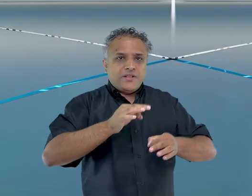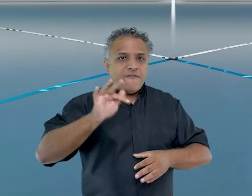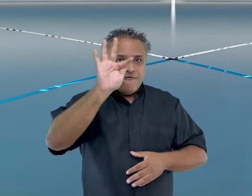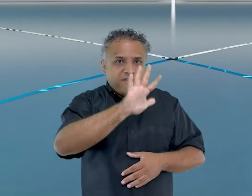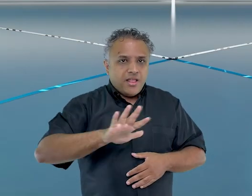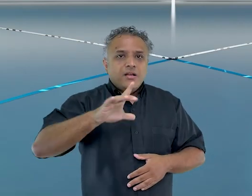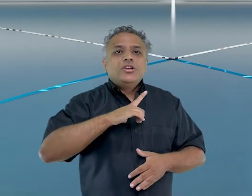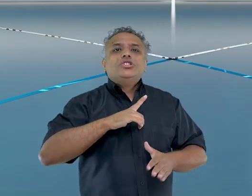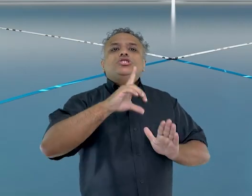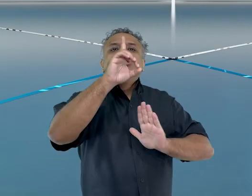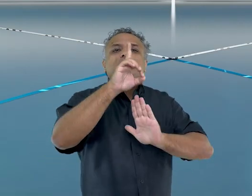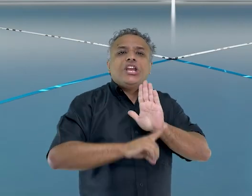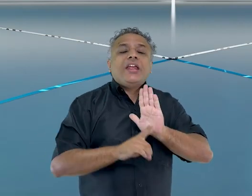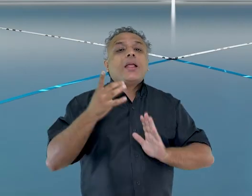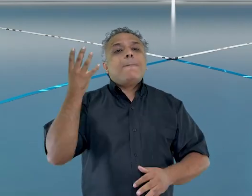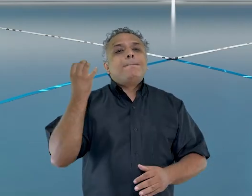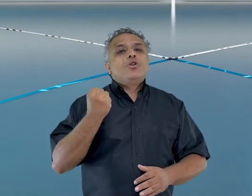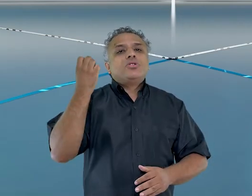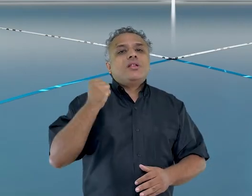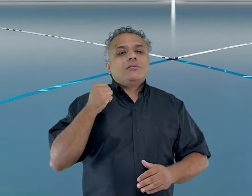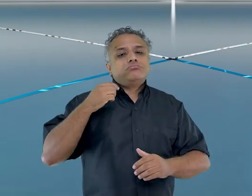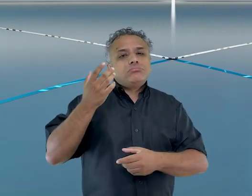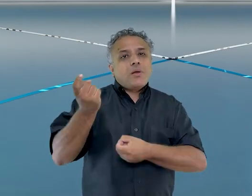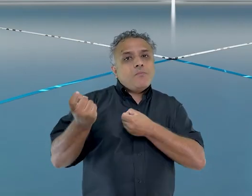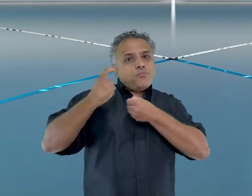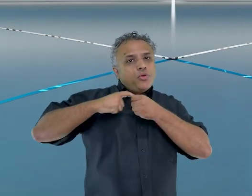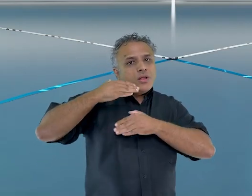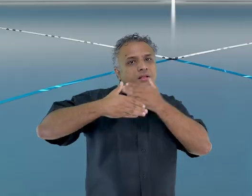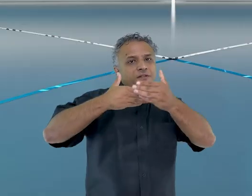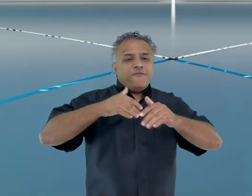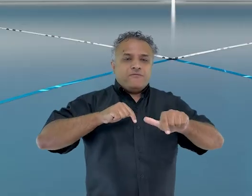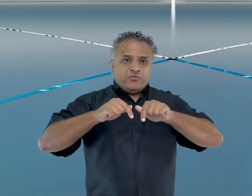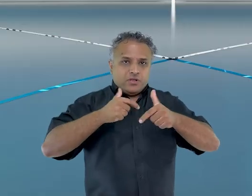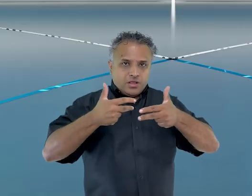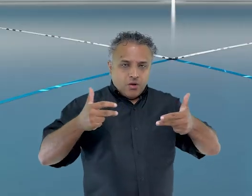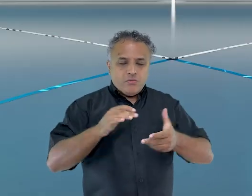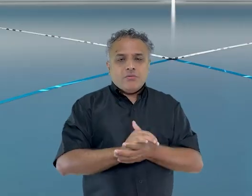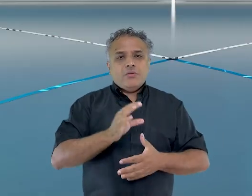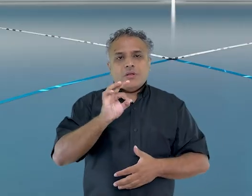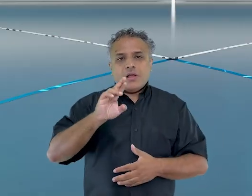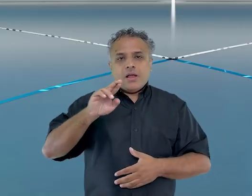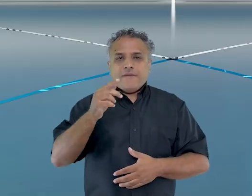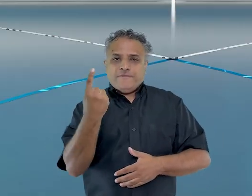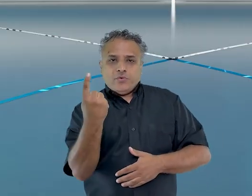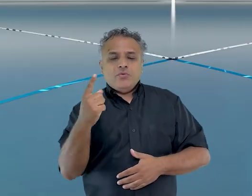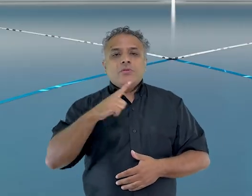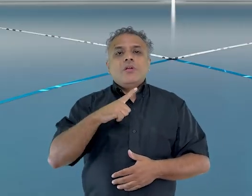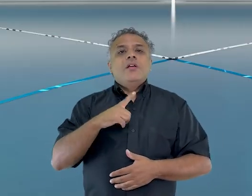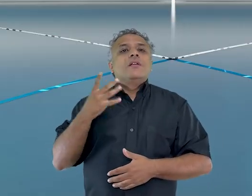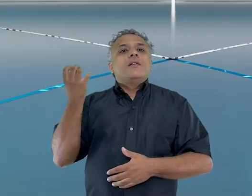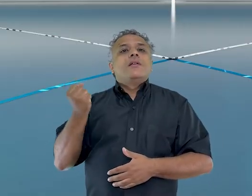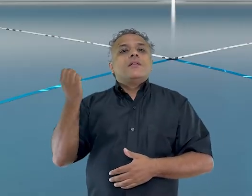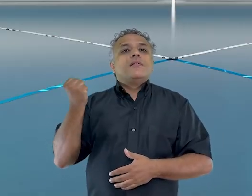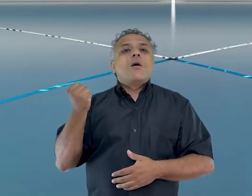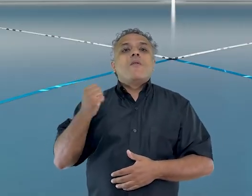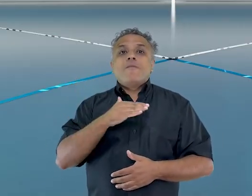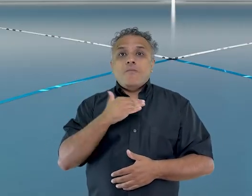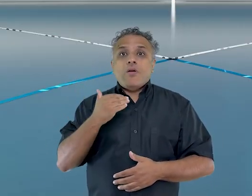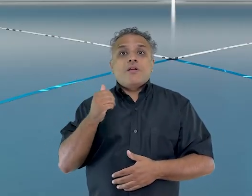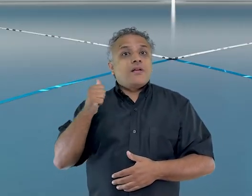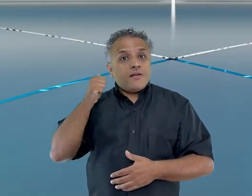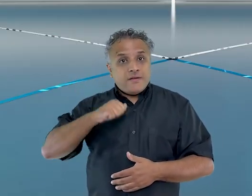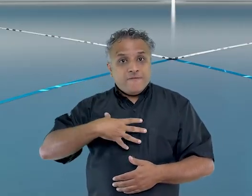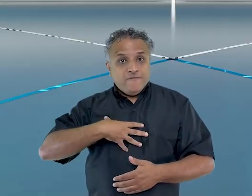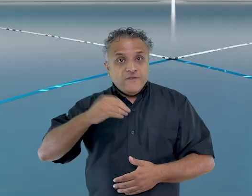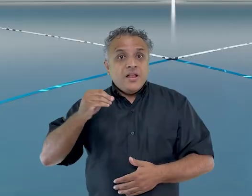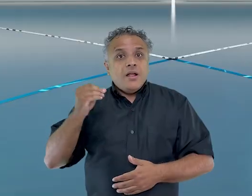reconhece direito de perito aposentado à progressão funcional. TRF1 assegura pensão por morte à filha maior de